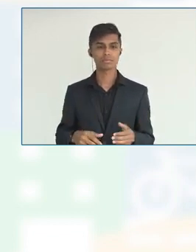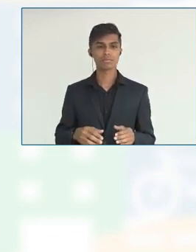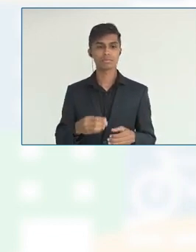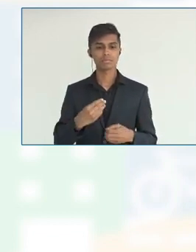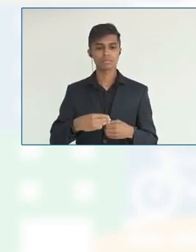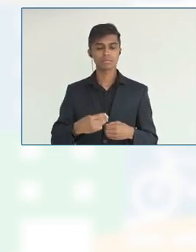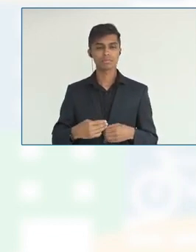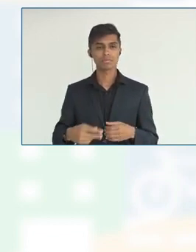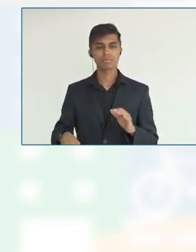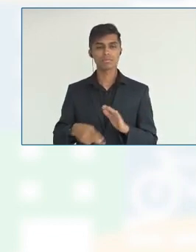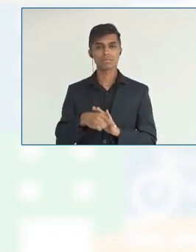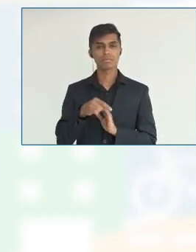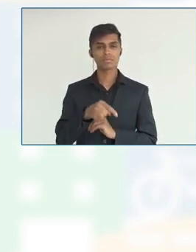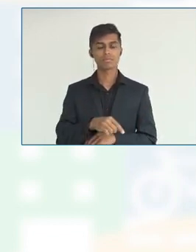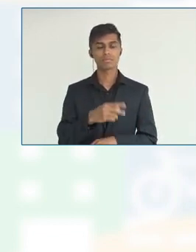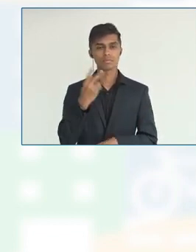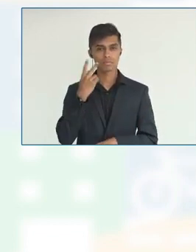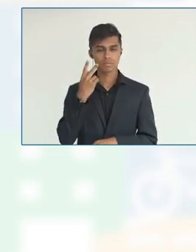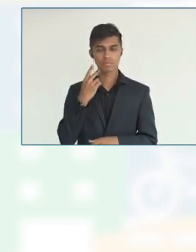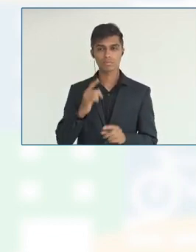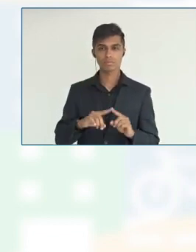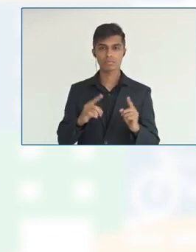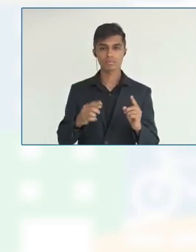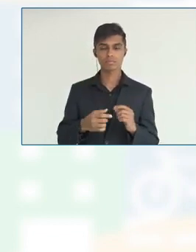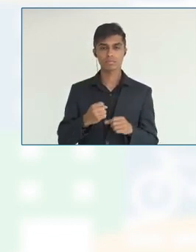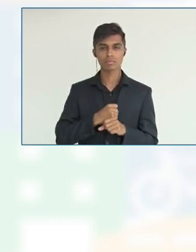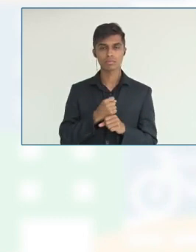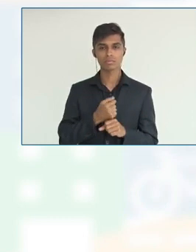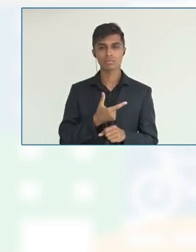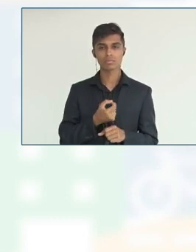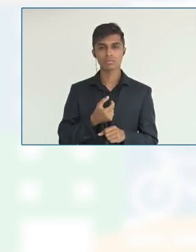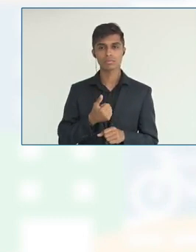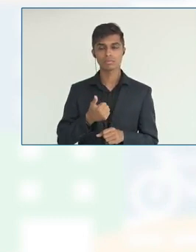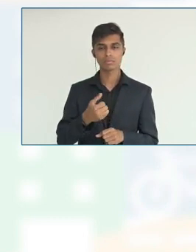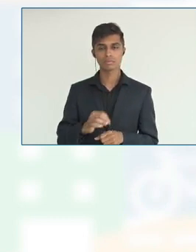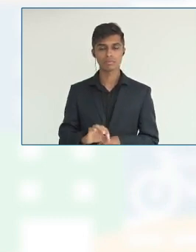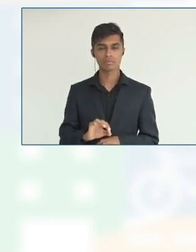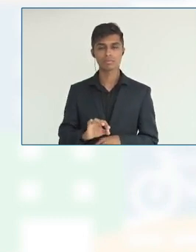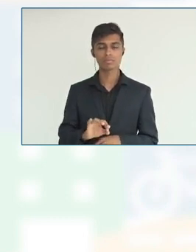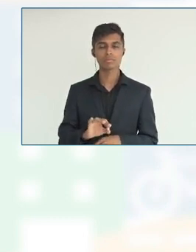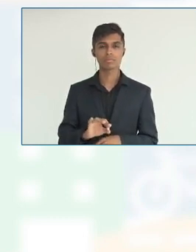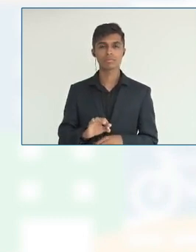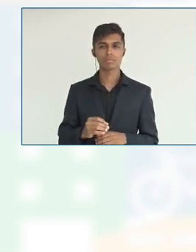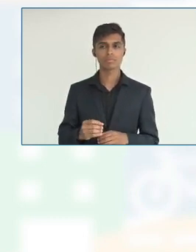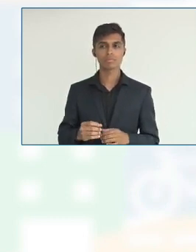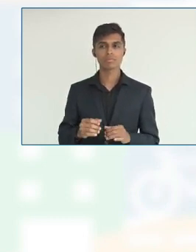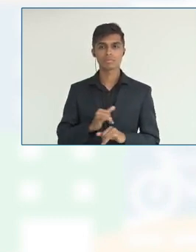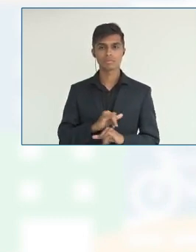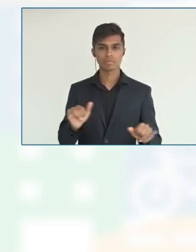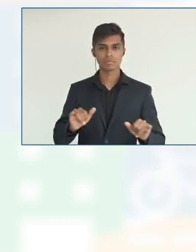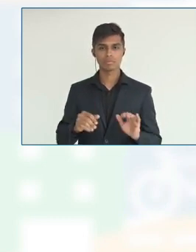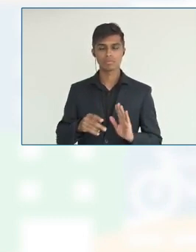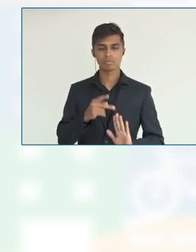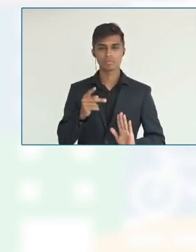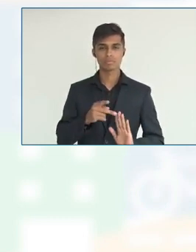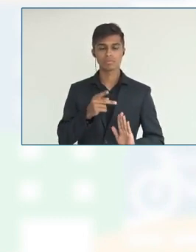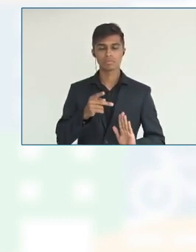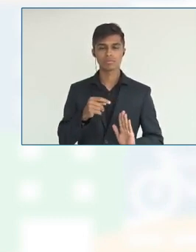Paulo. Já em 2010, né, foi publicada a